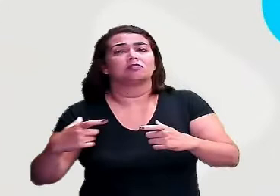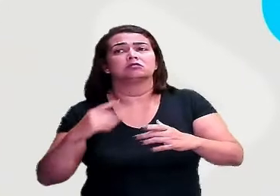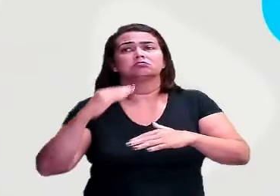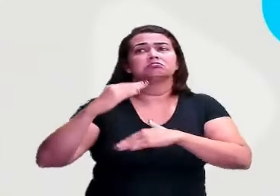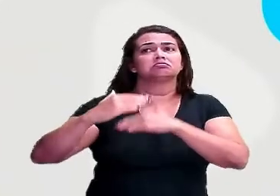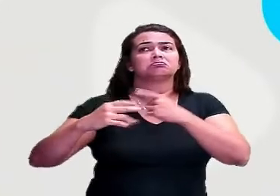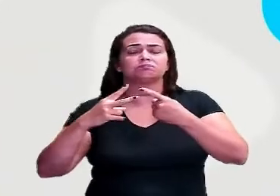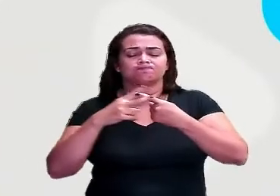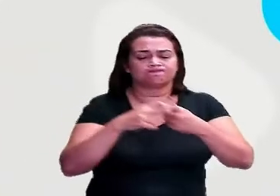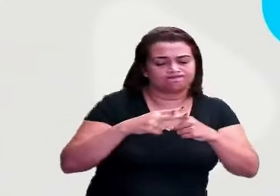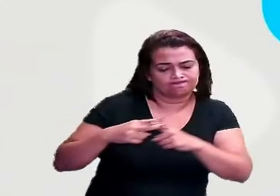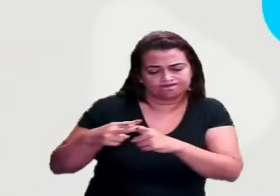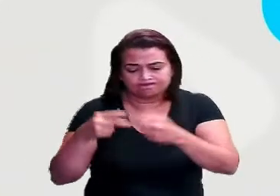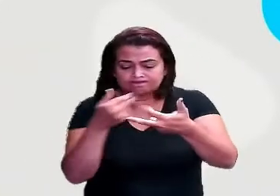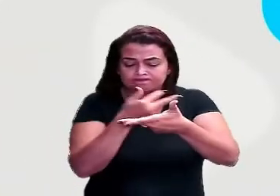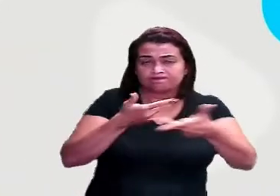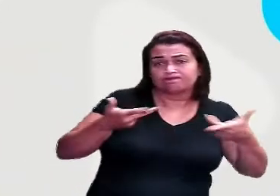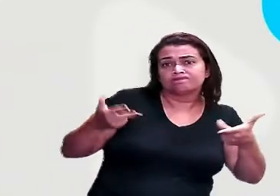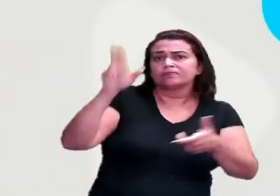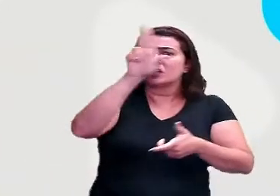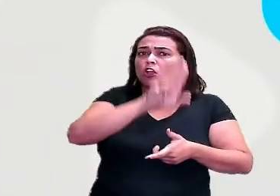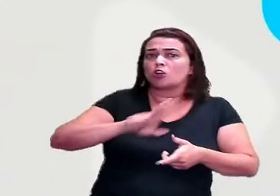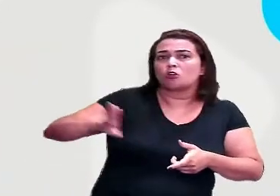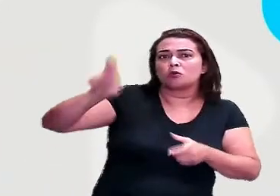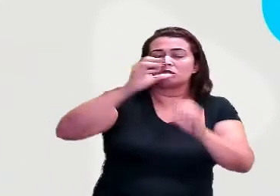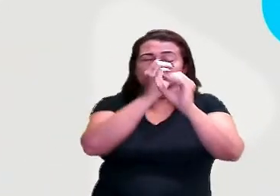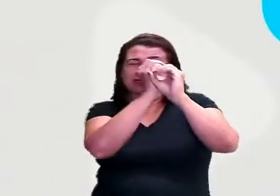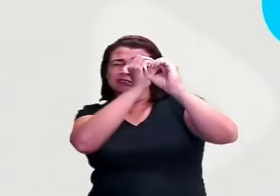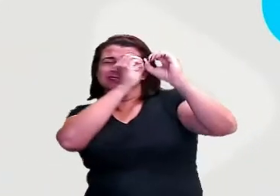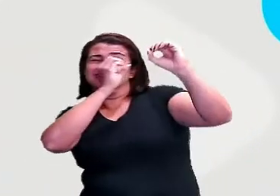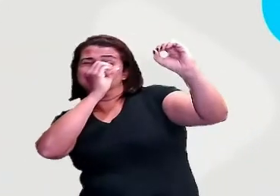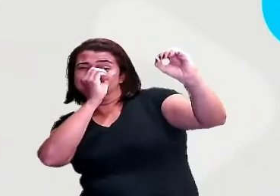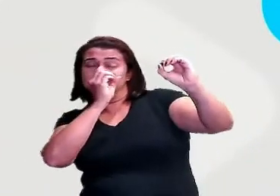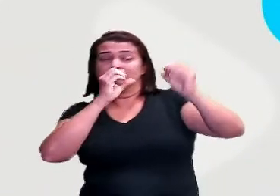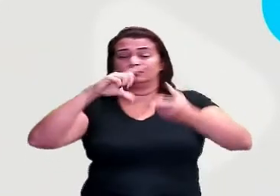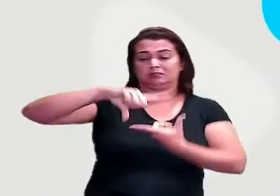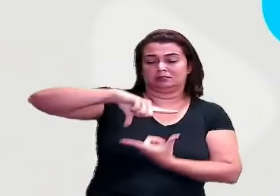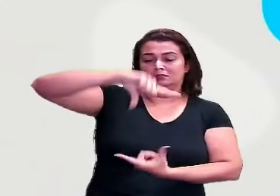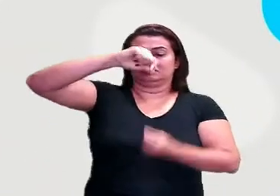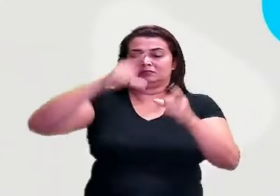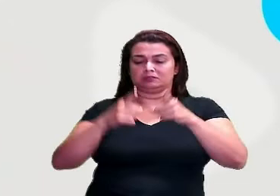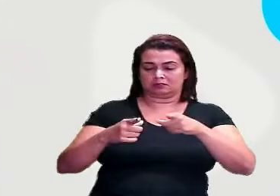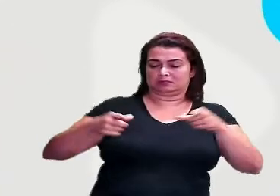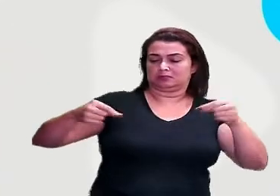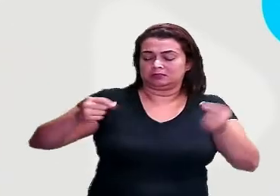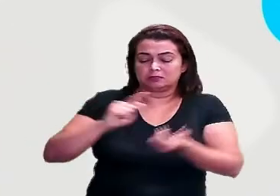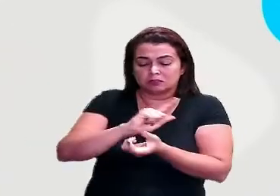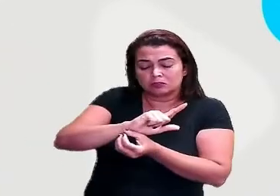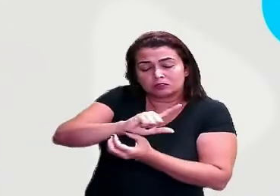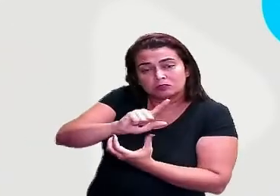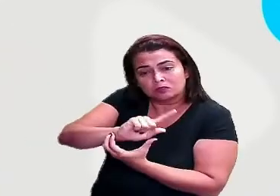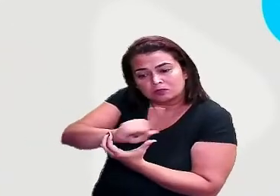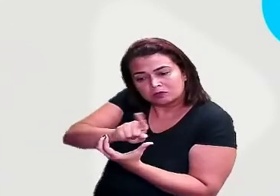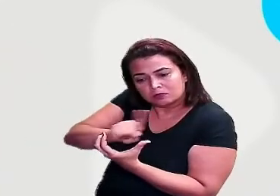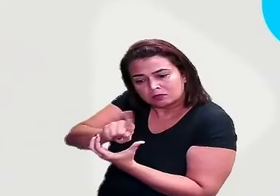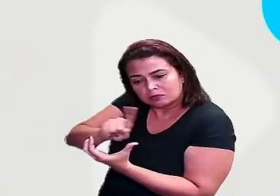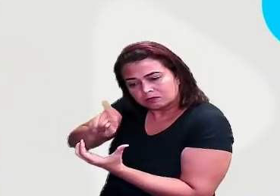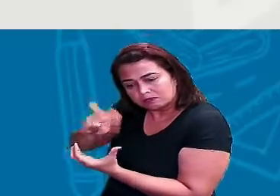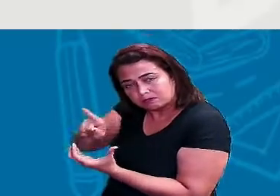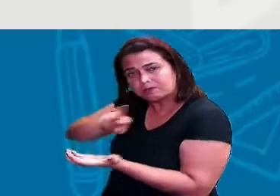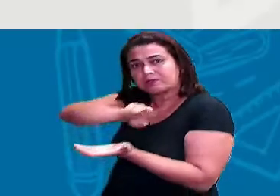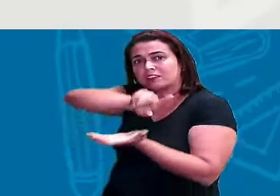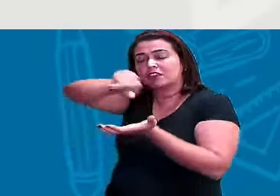como astrolábios, rosa dos ventos, bússolas, entre outros. E mapas foram produzidos e aperfeiçoados,